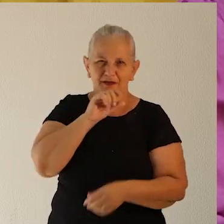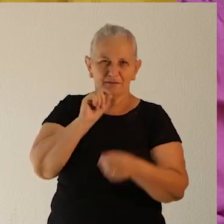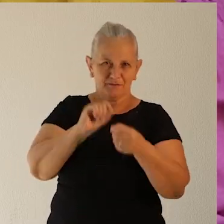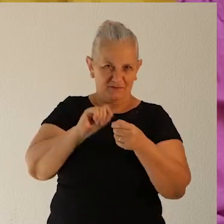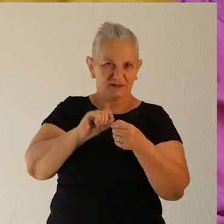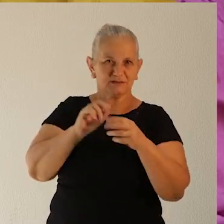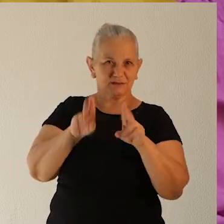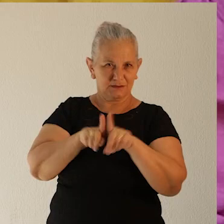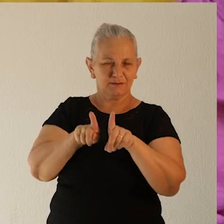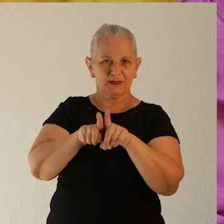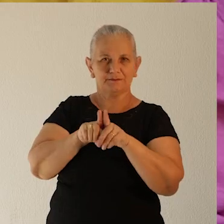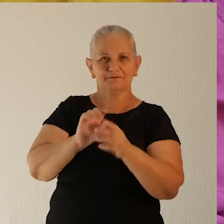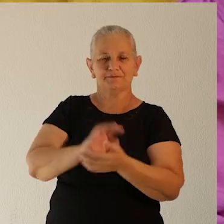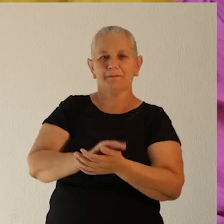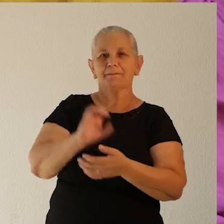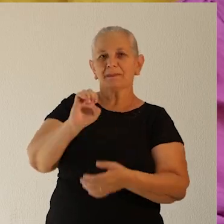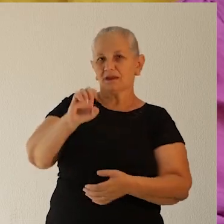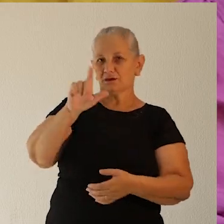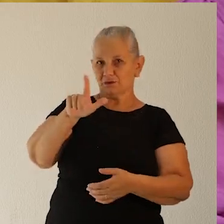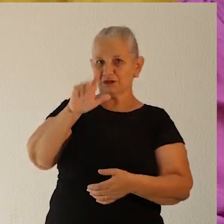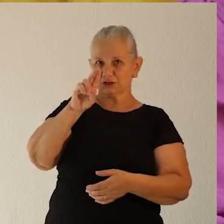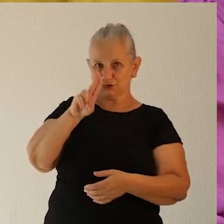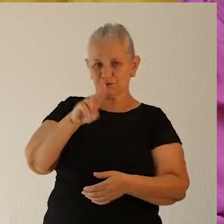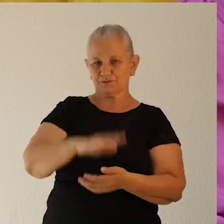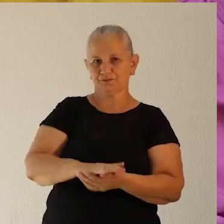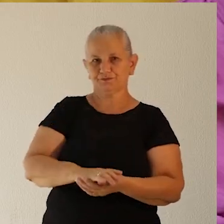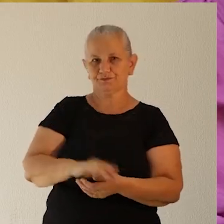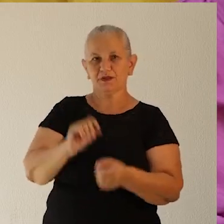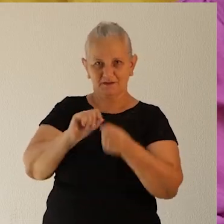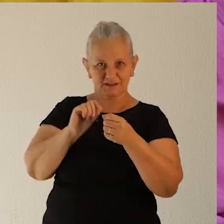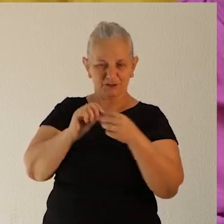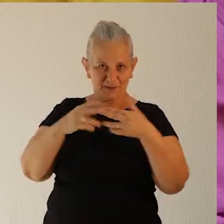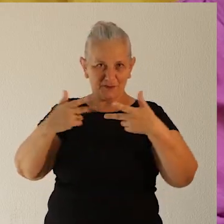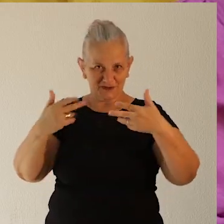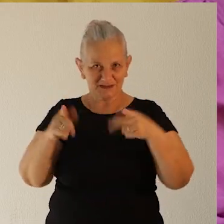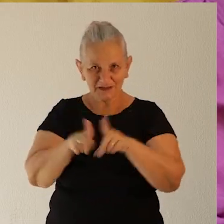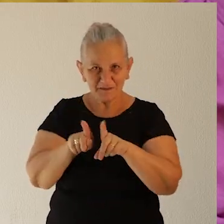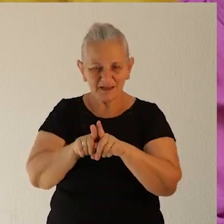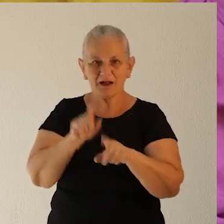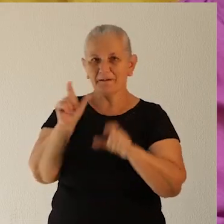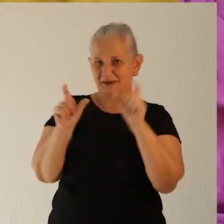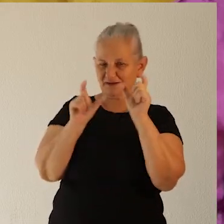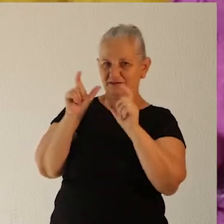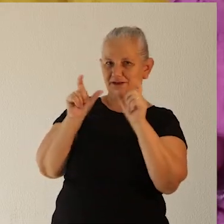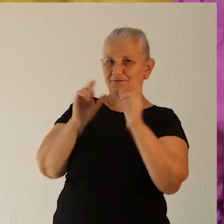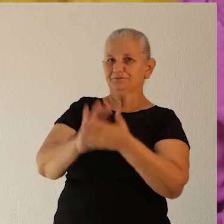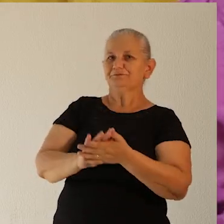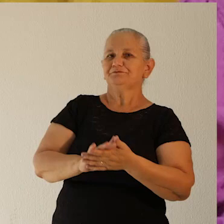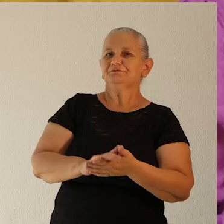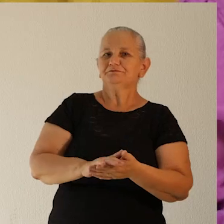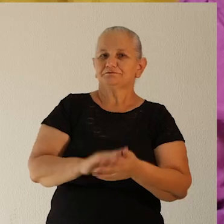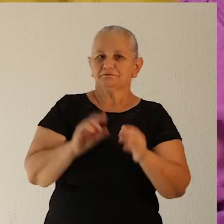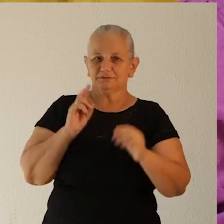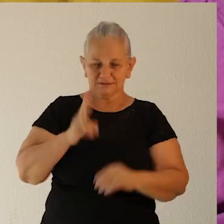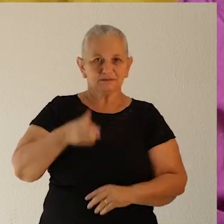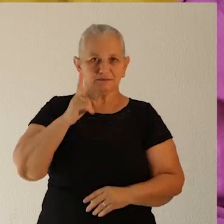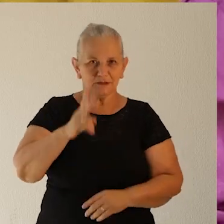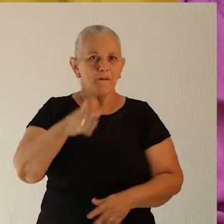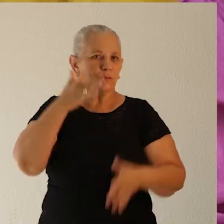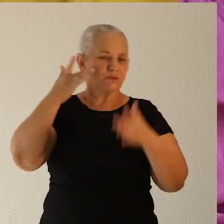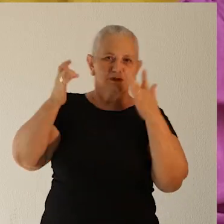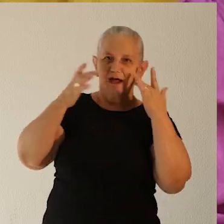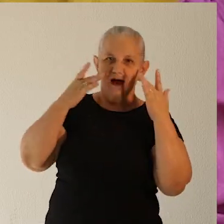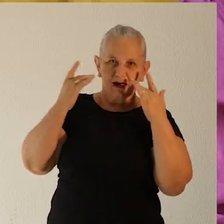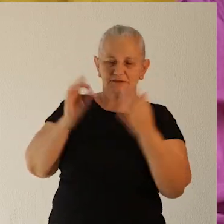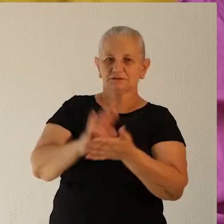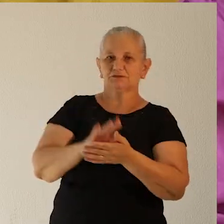Eduardo quer falar alguma coisa antes. Sim, é isso. Não abandone nunca, né, a arte, a cultura, né, que faz